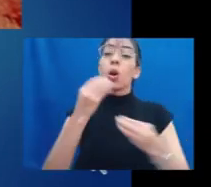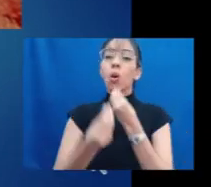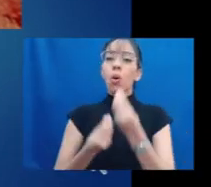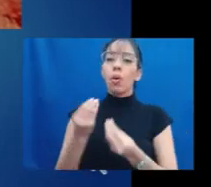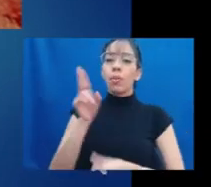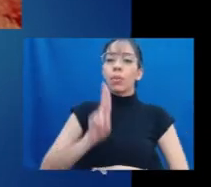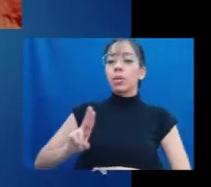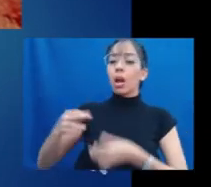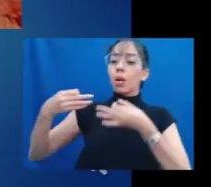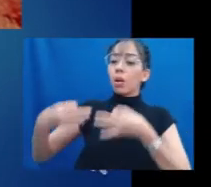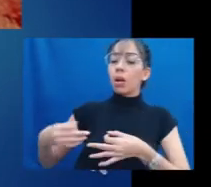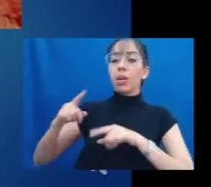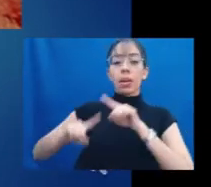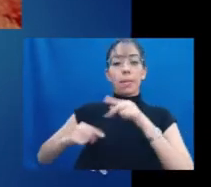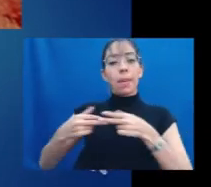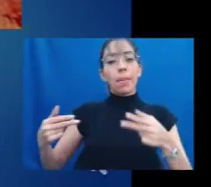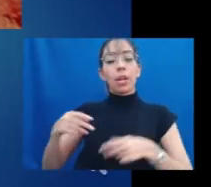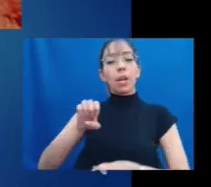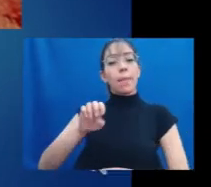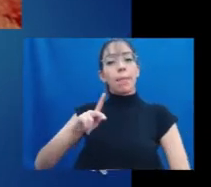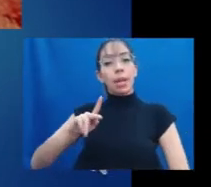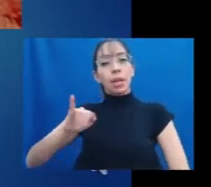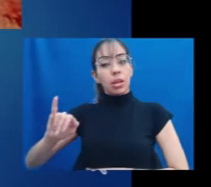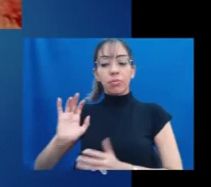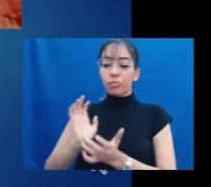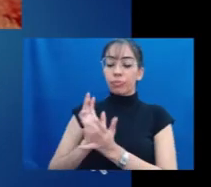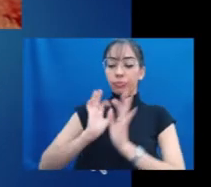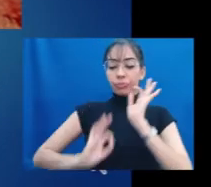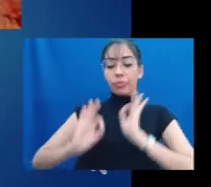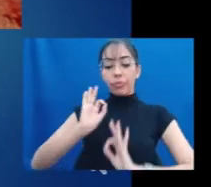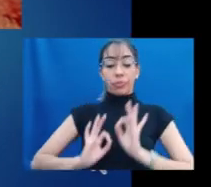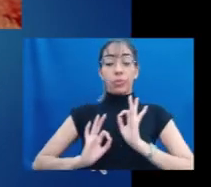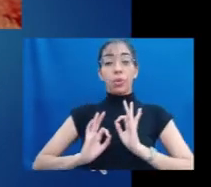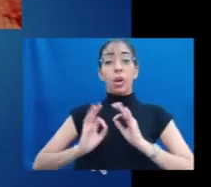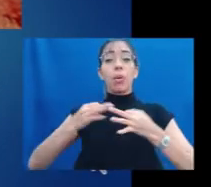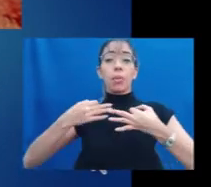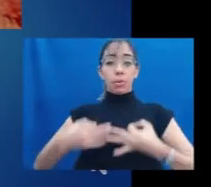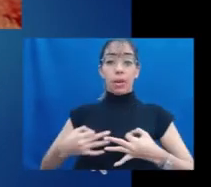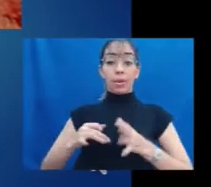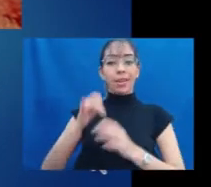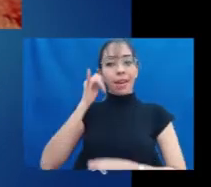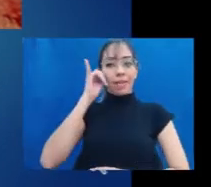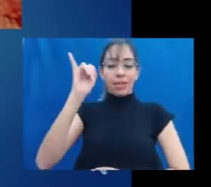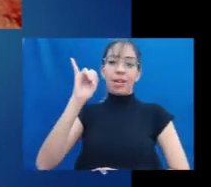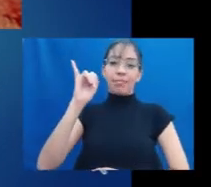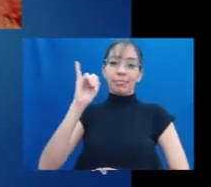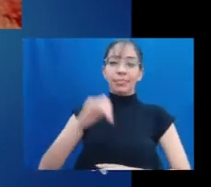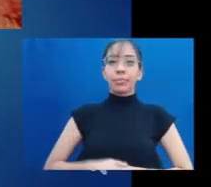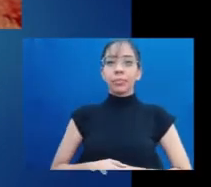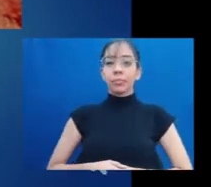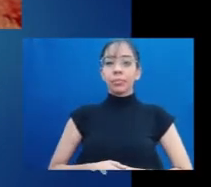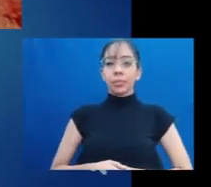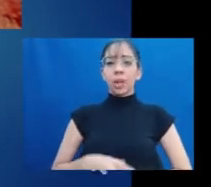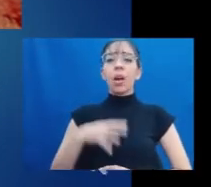prevenção, o conhecimento, o uso correto dos equipamentos de proteção, né? Uma postura preventiva, tudo